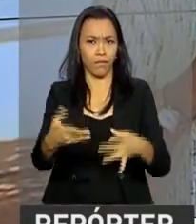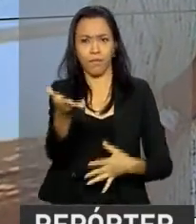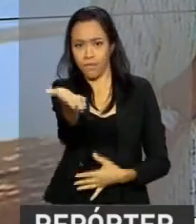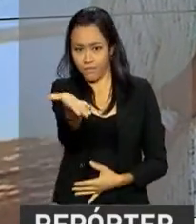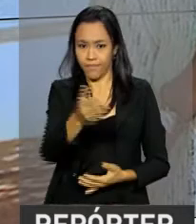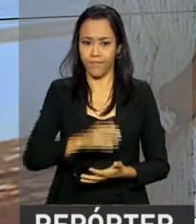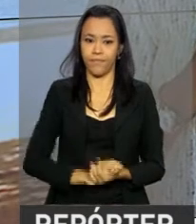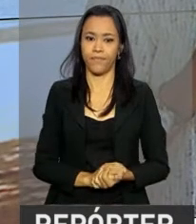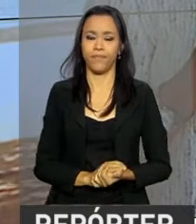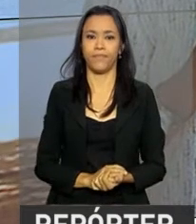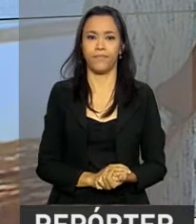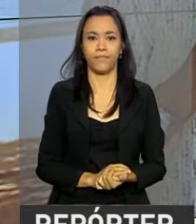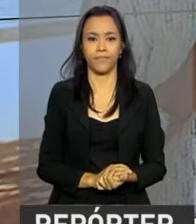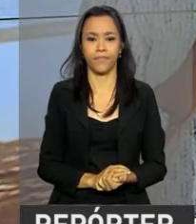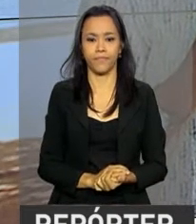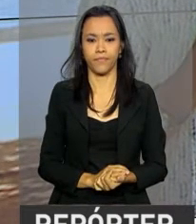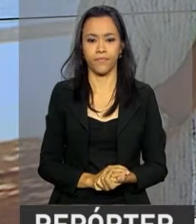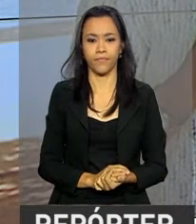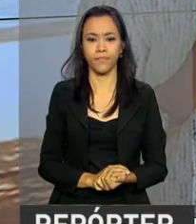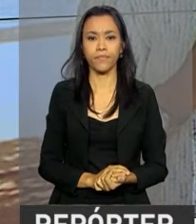a gente o lamara